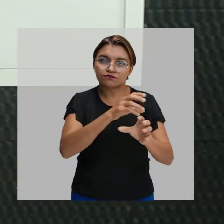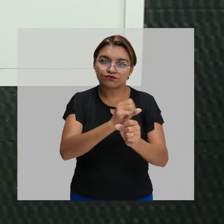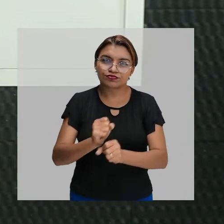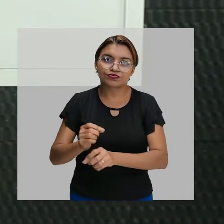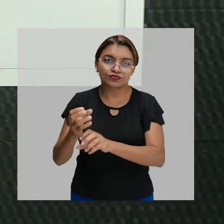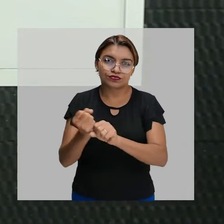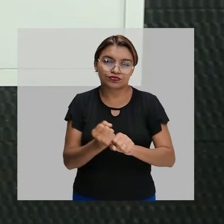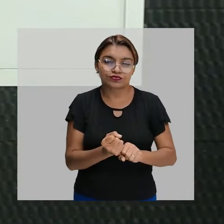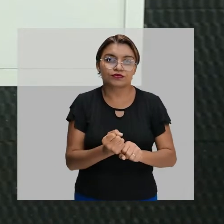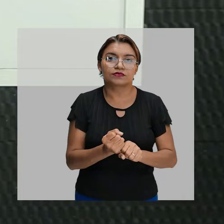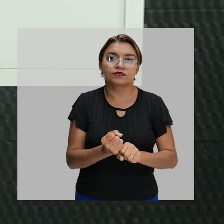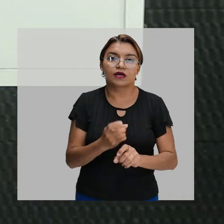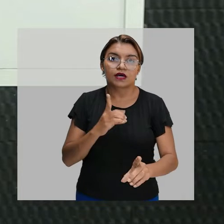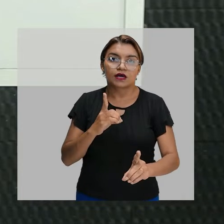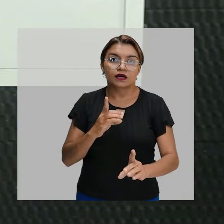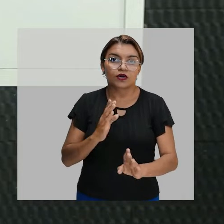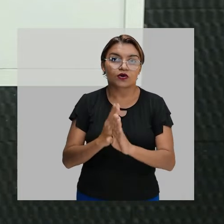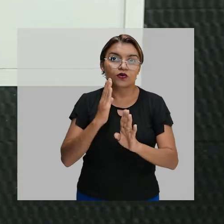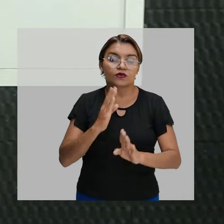encontrar 20000